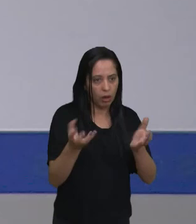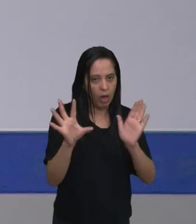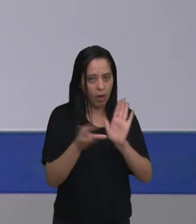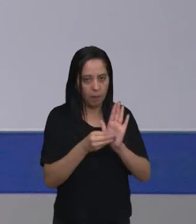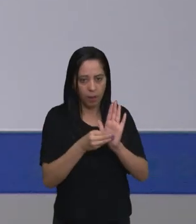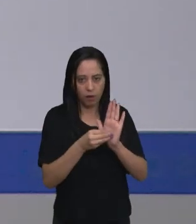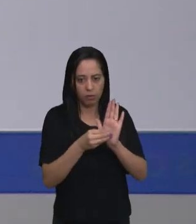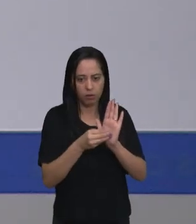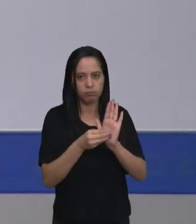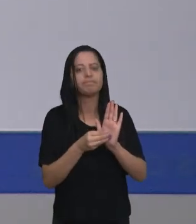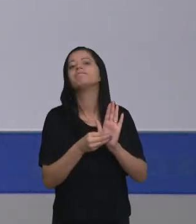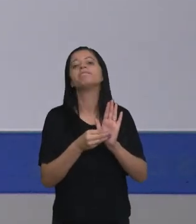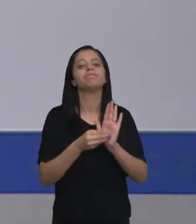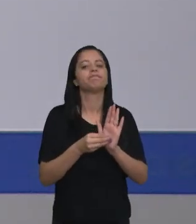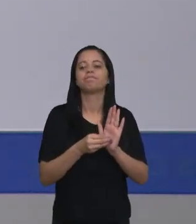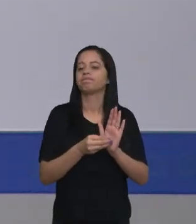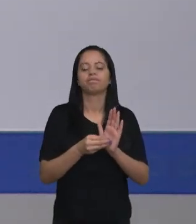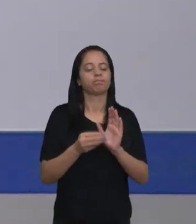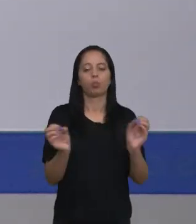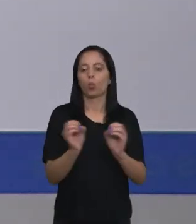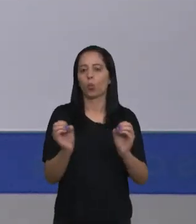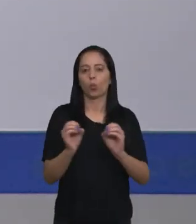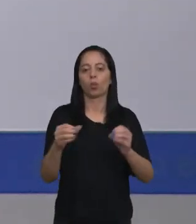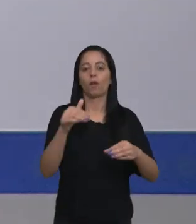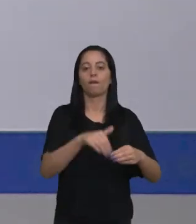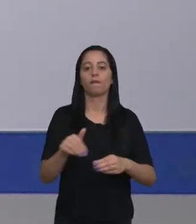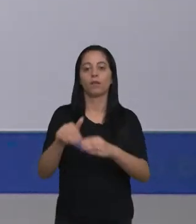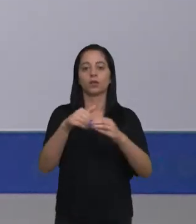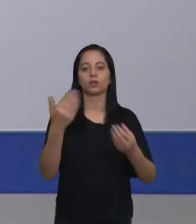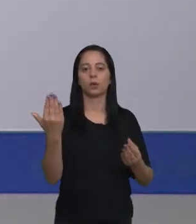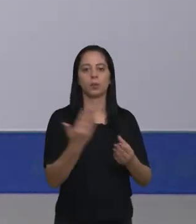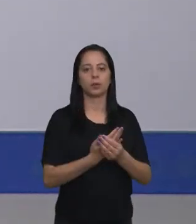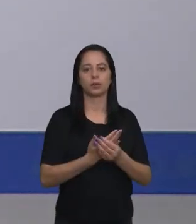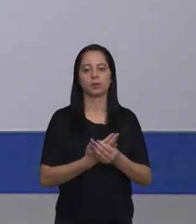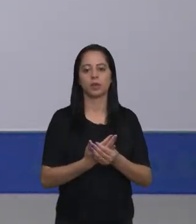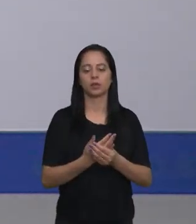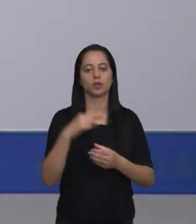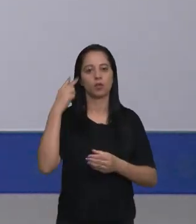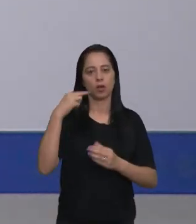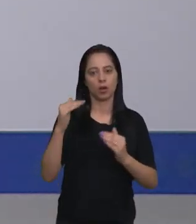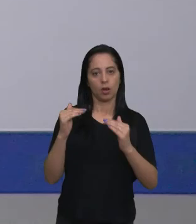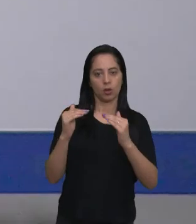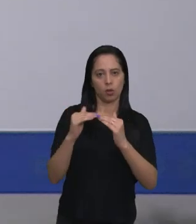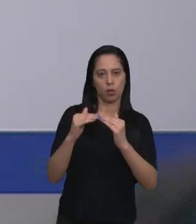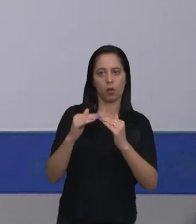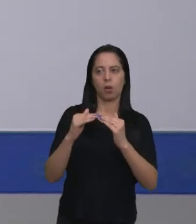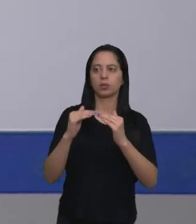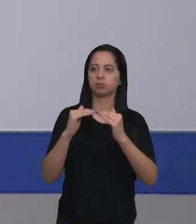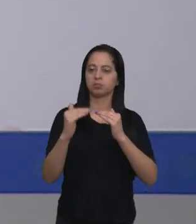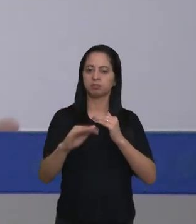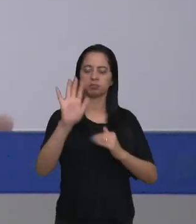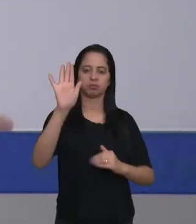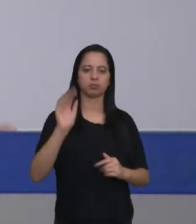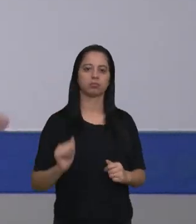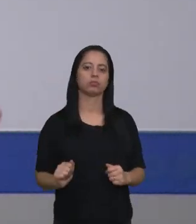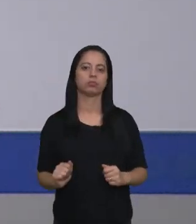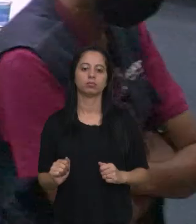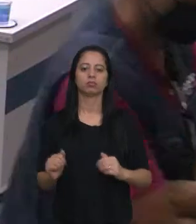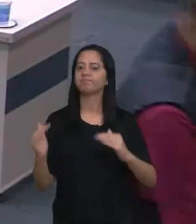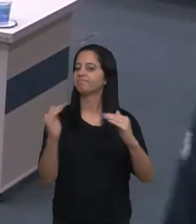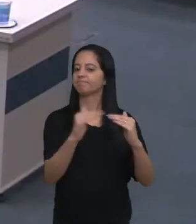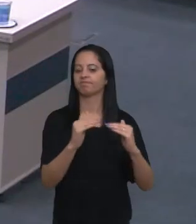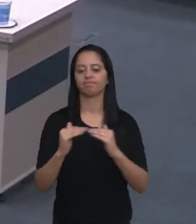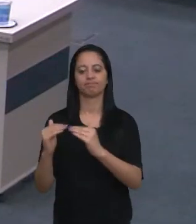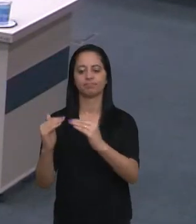emenda. Não havendo manifestação, em votação o processo. Vereadores favoráveis permaneçam em comissão, os contrários se manifestem. Nenhum